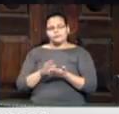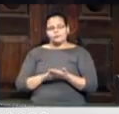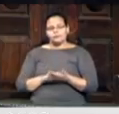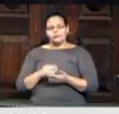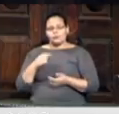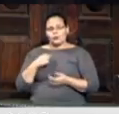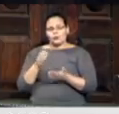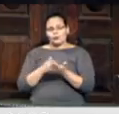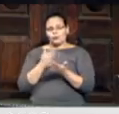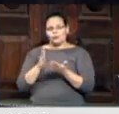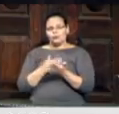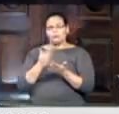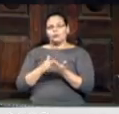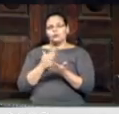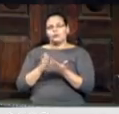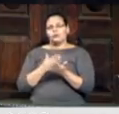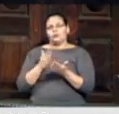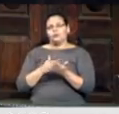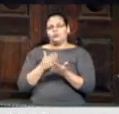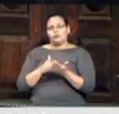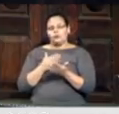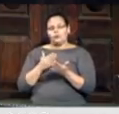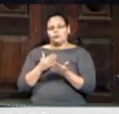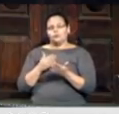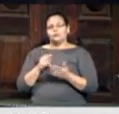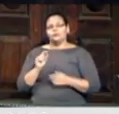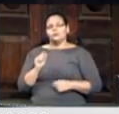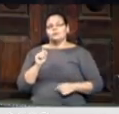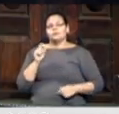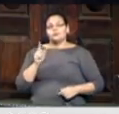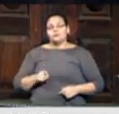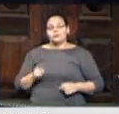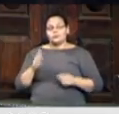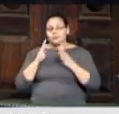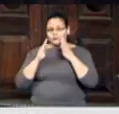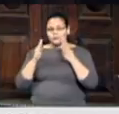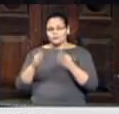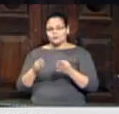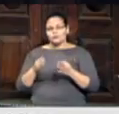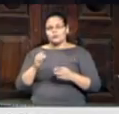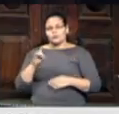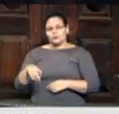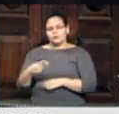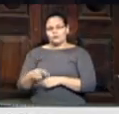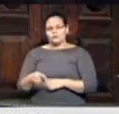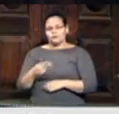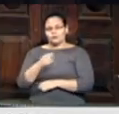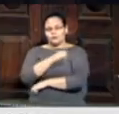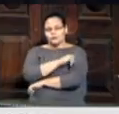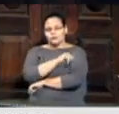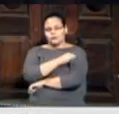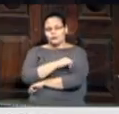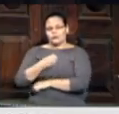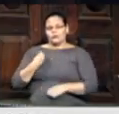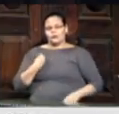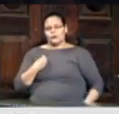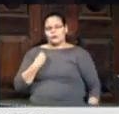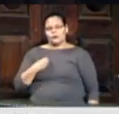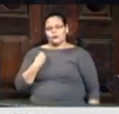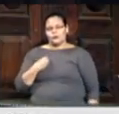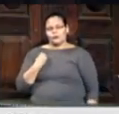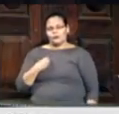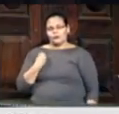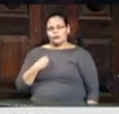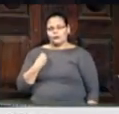O livro é voltado inteiramente para o Rio de Janeiro, a vida